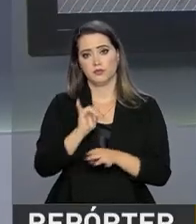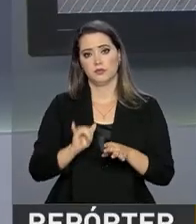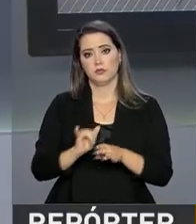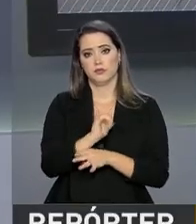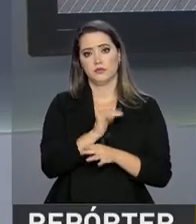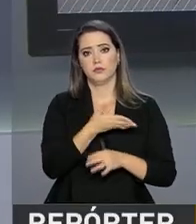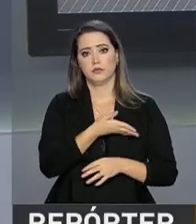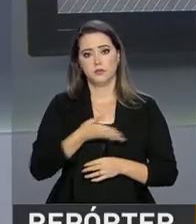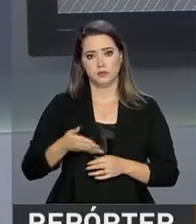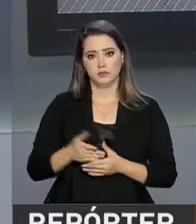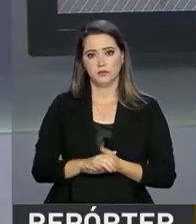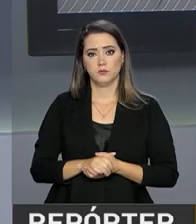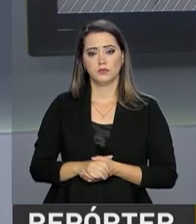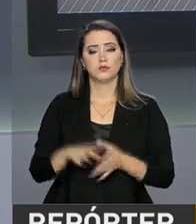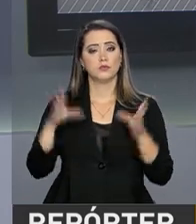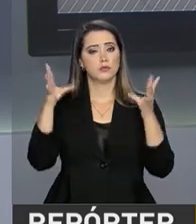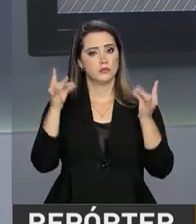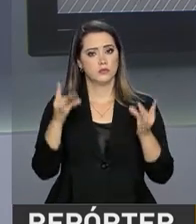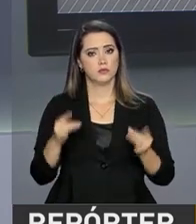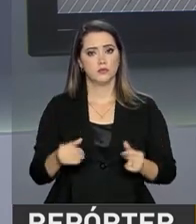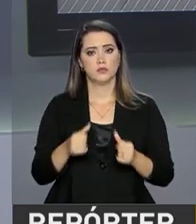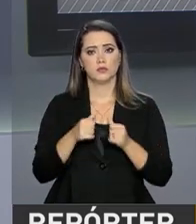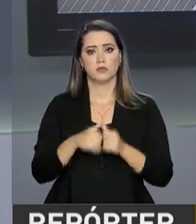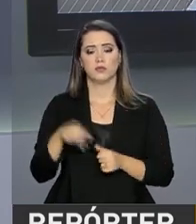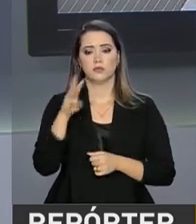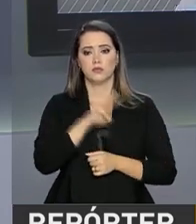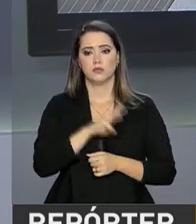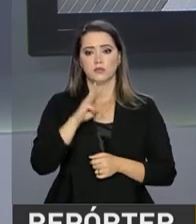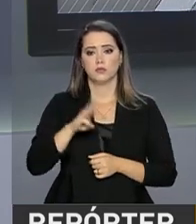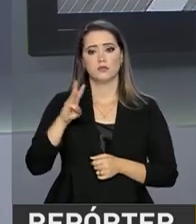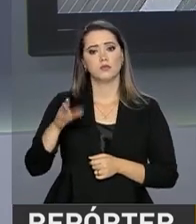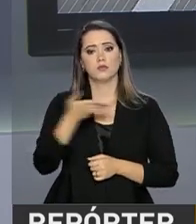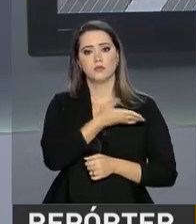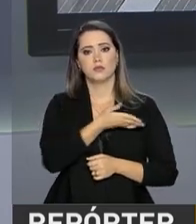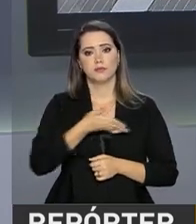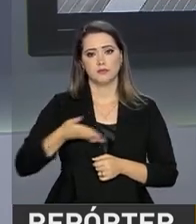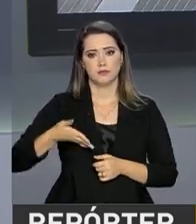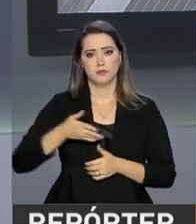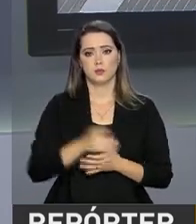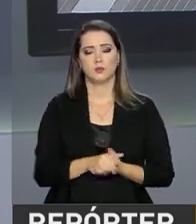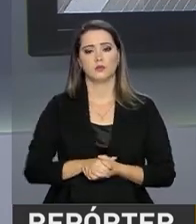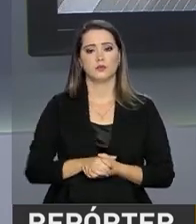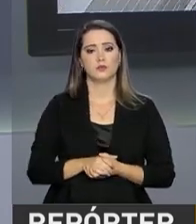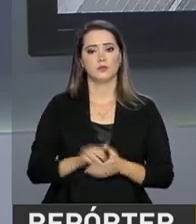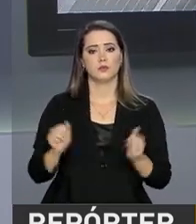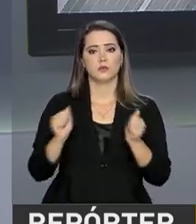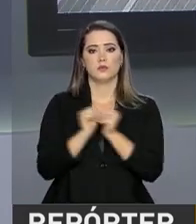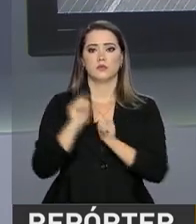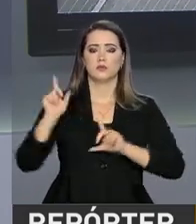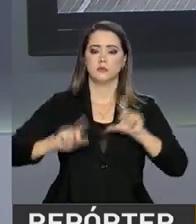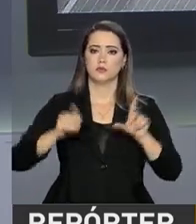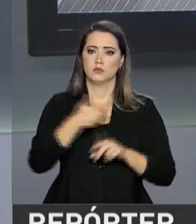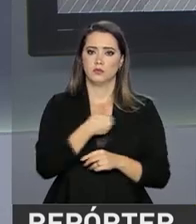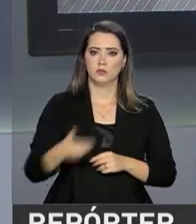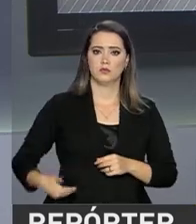as reportagens no YouTube. Toda a nossa programação também está na página da NBR na internet. Continue com a